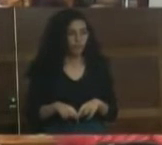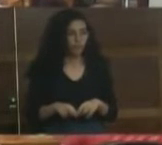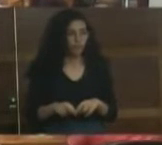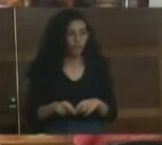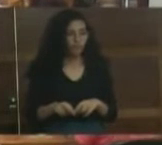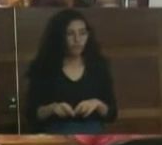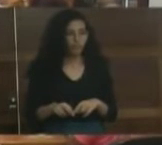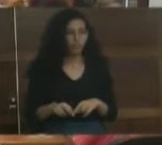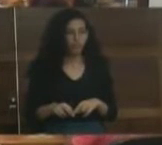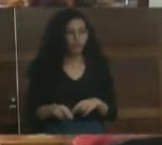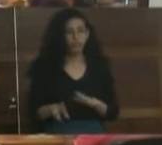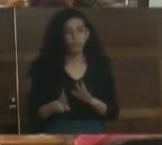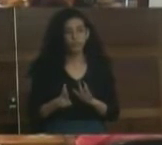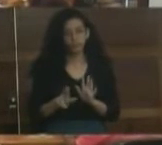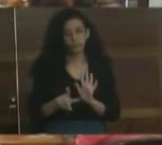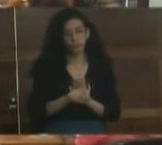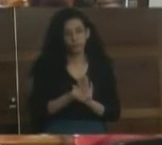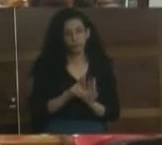g1